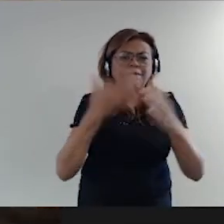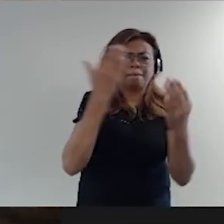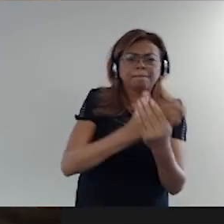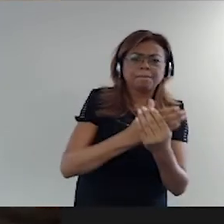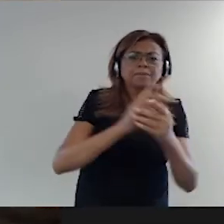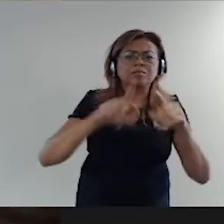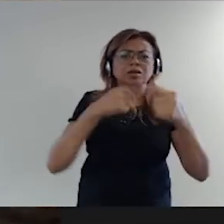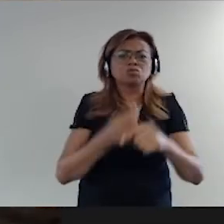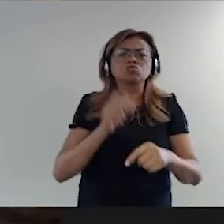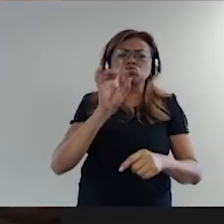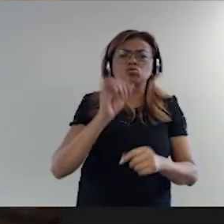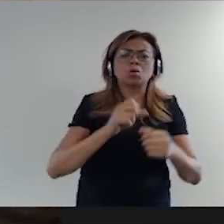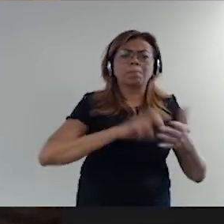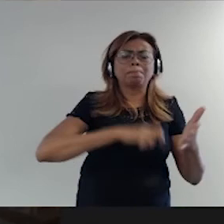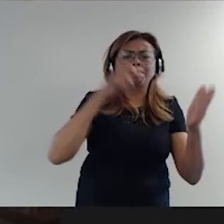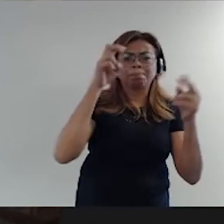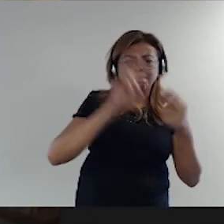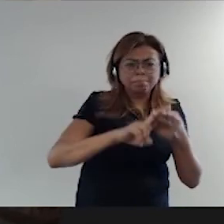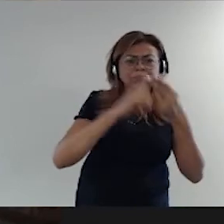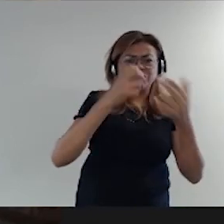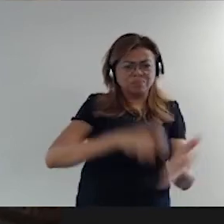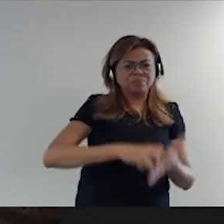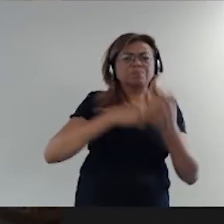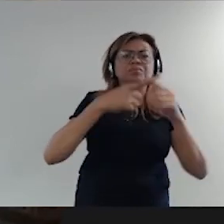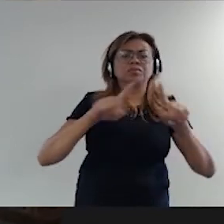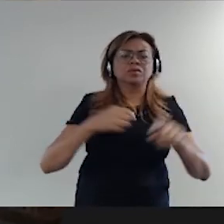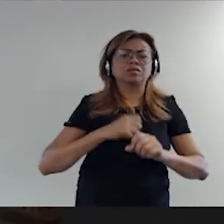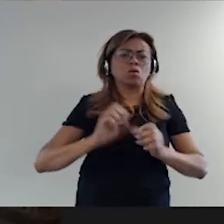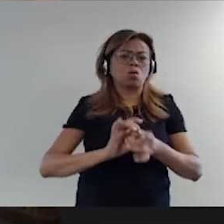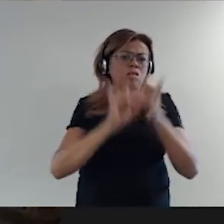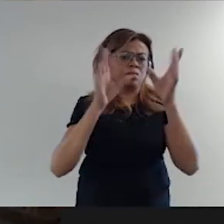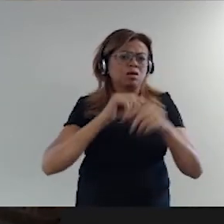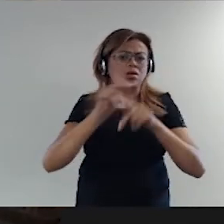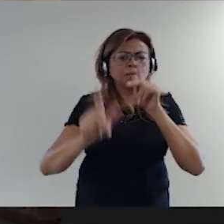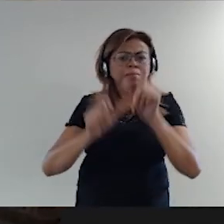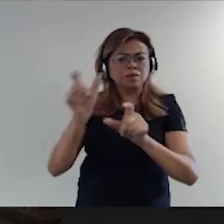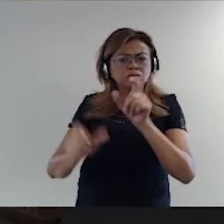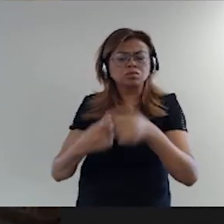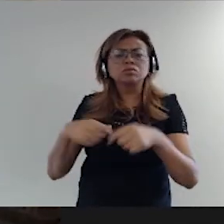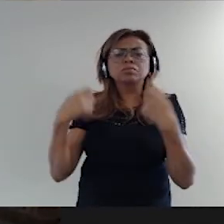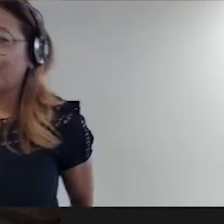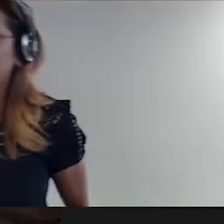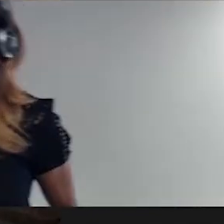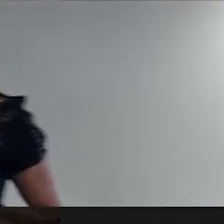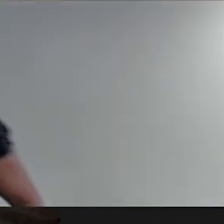punir ou em absolver uma pessoa. Nós precisamos construir leis e um arcabouço jurídico